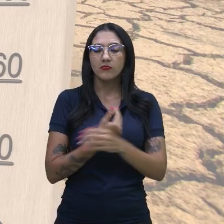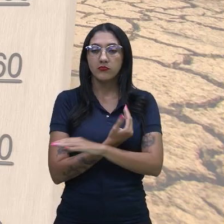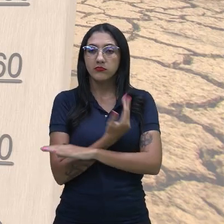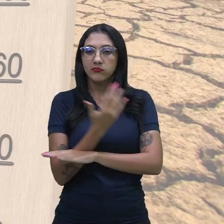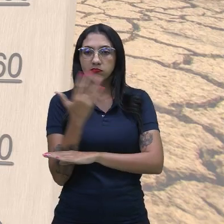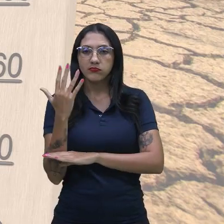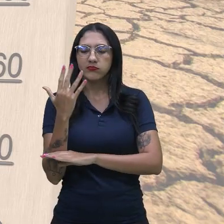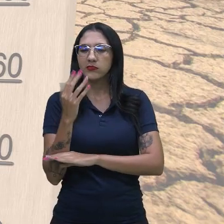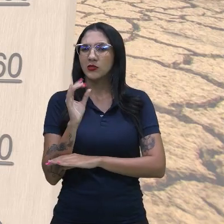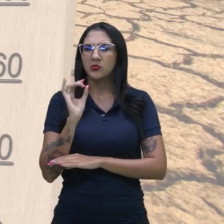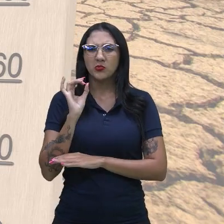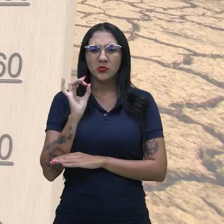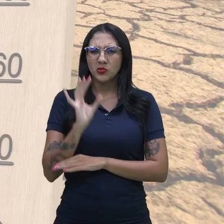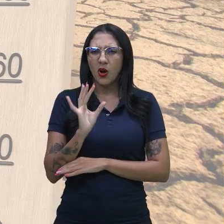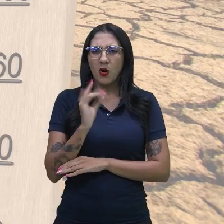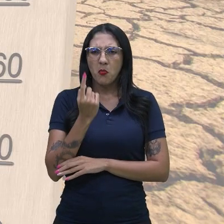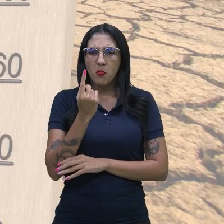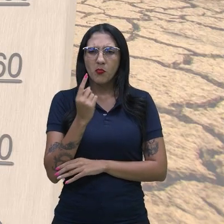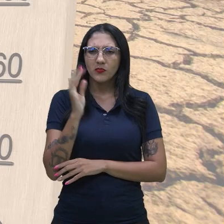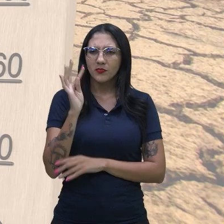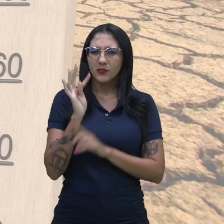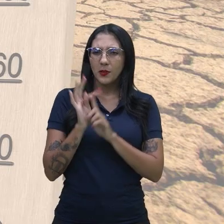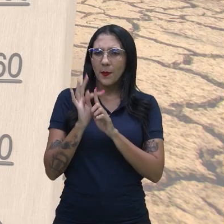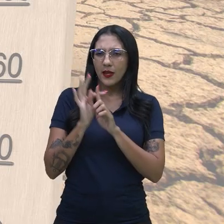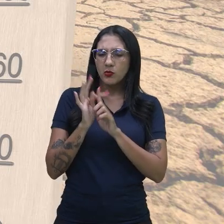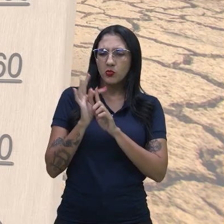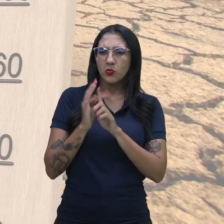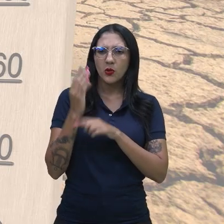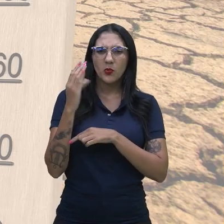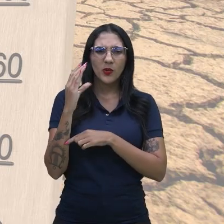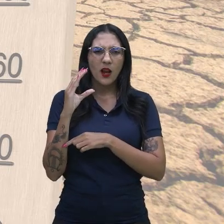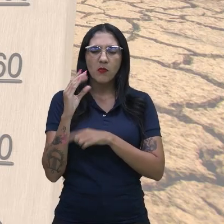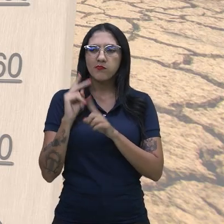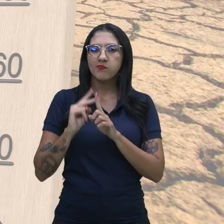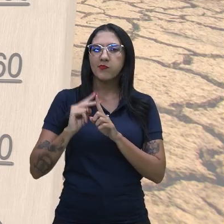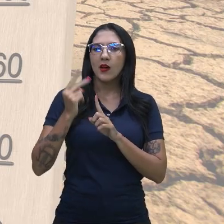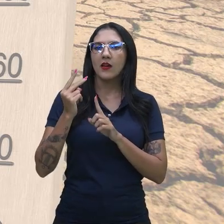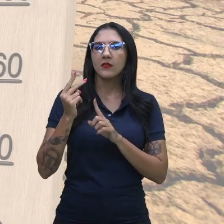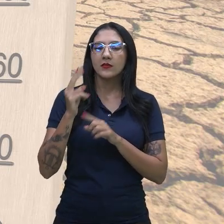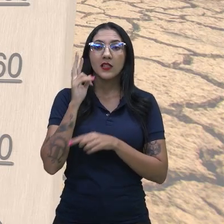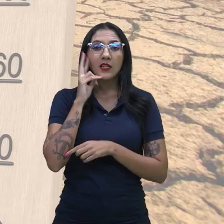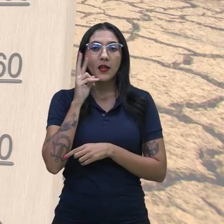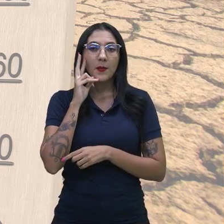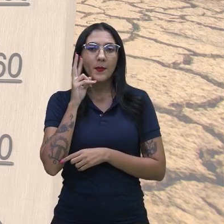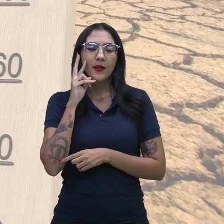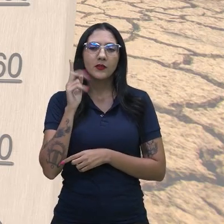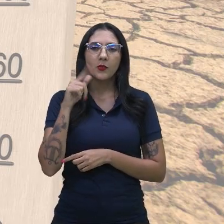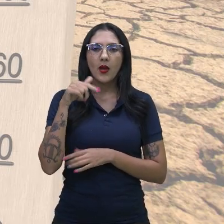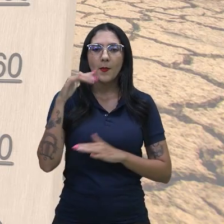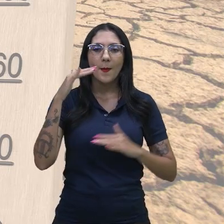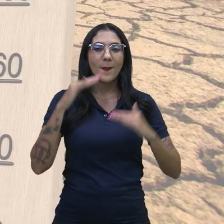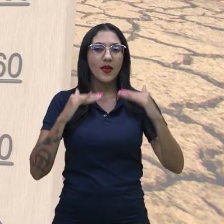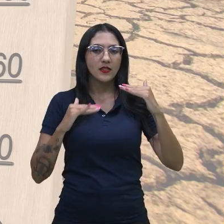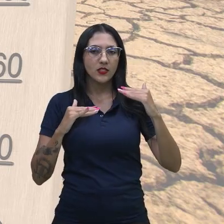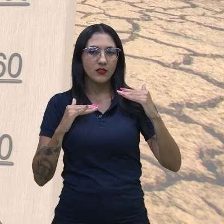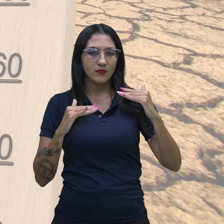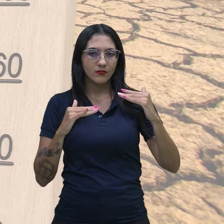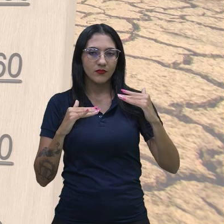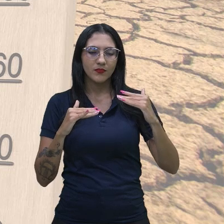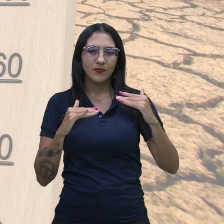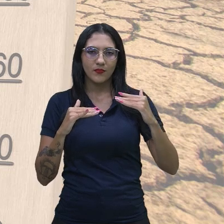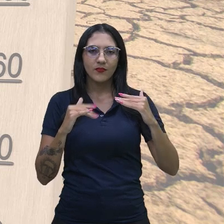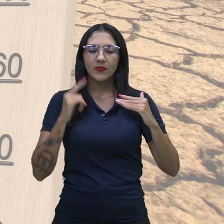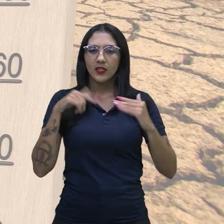é apenas 1 grau ali. Imagina ali 1 grau a mais, e lembrando que a gente está falando de uma média global, né? Isso